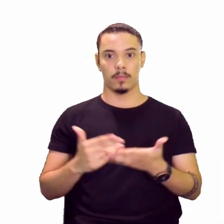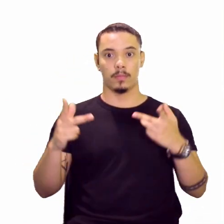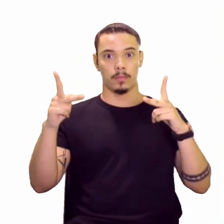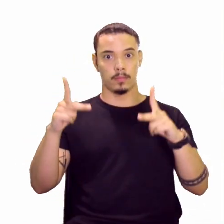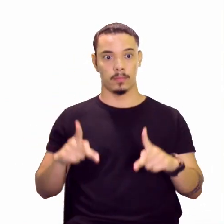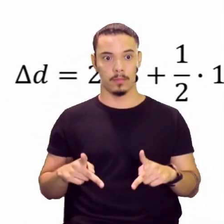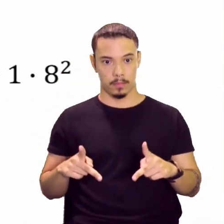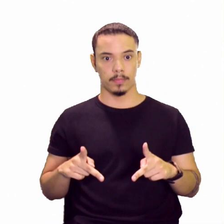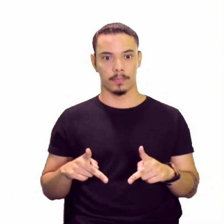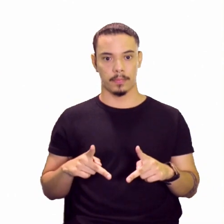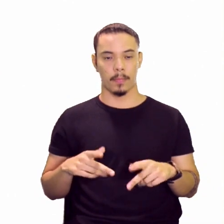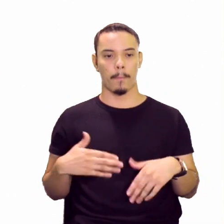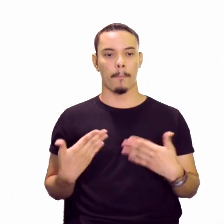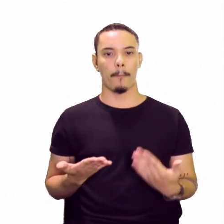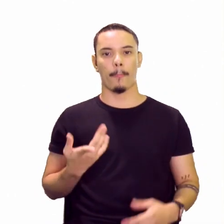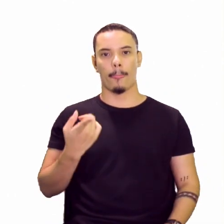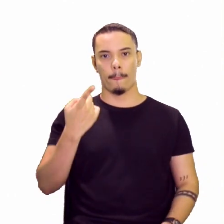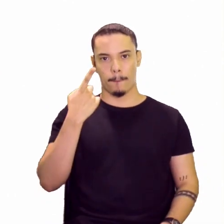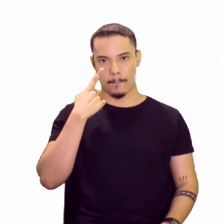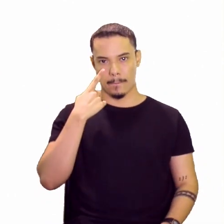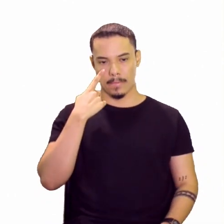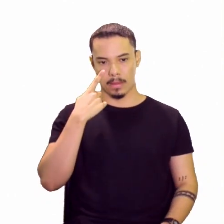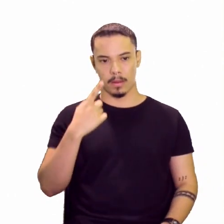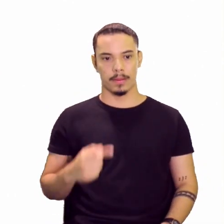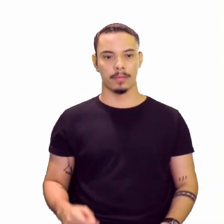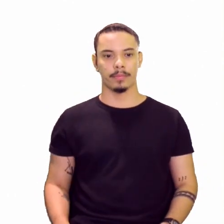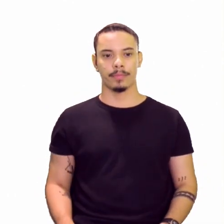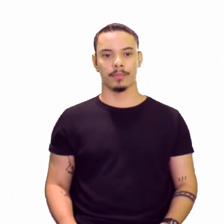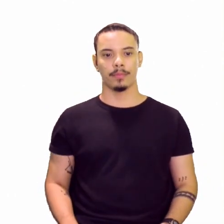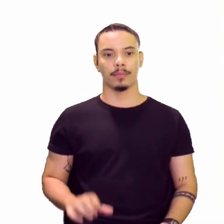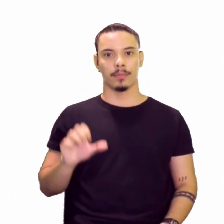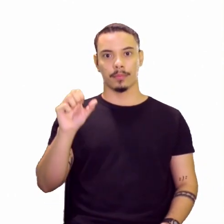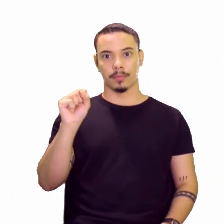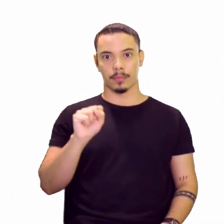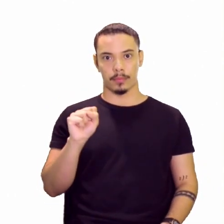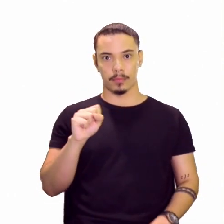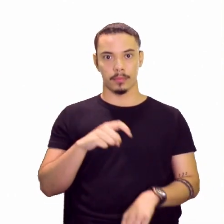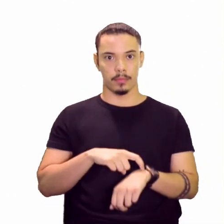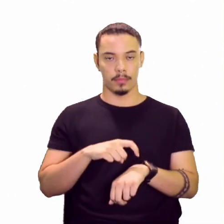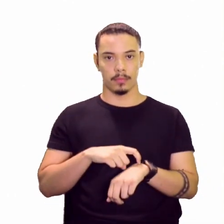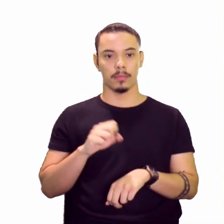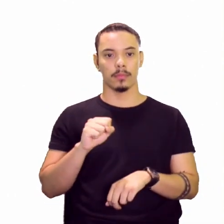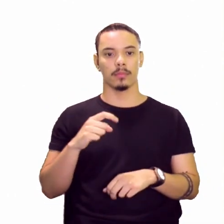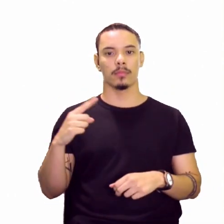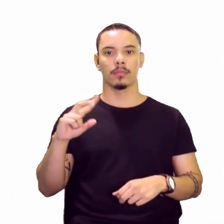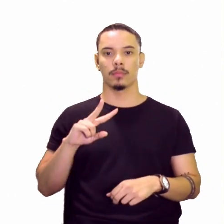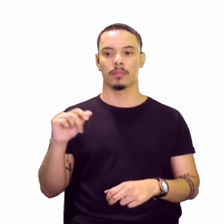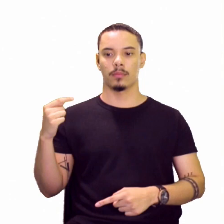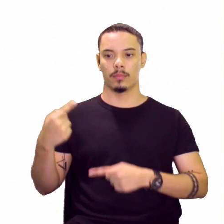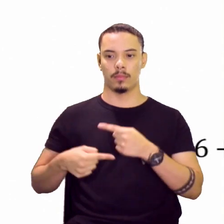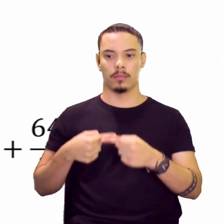0. Vamos lá. Olha aí, ó. Em 8 segundos, ele vai percorrer...